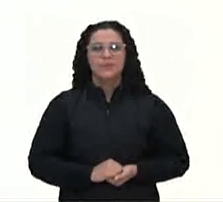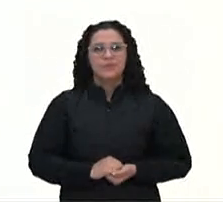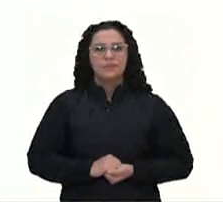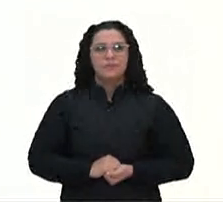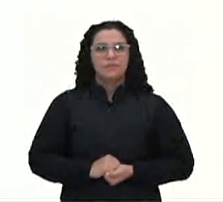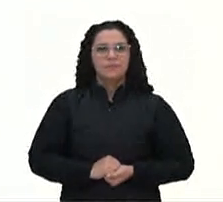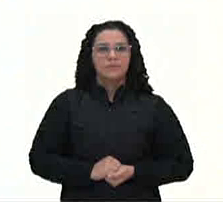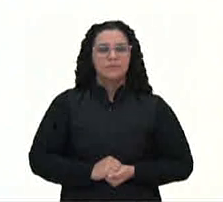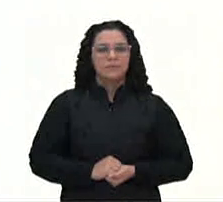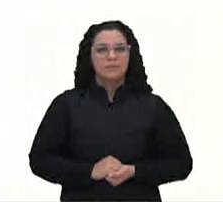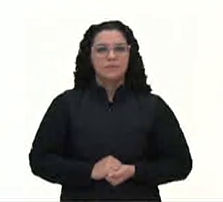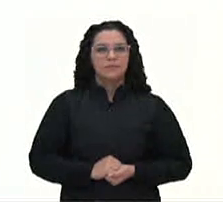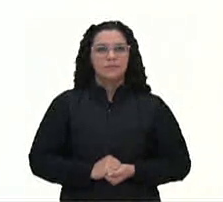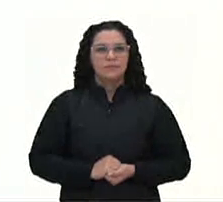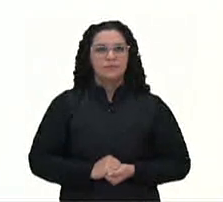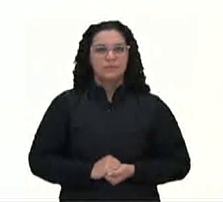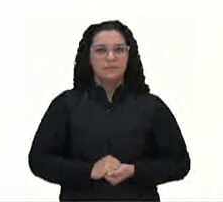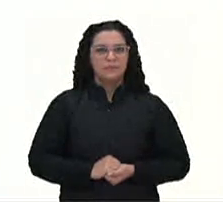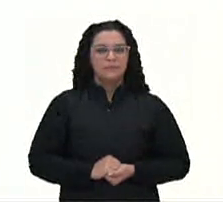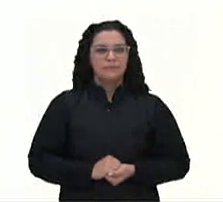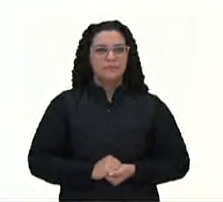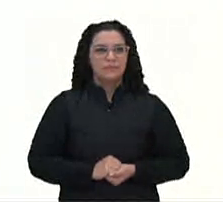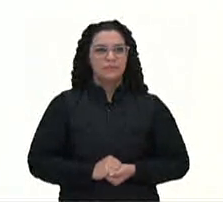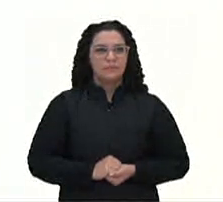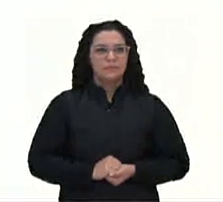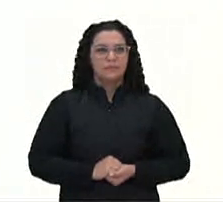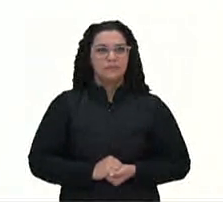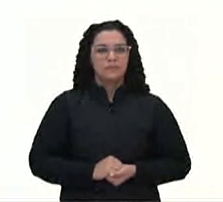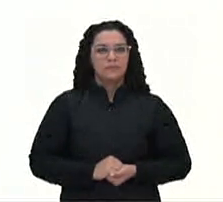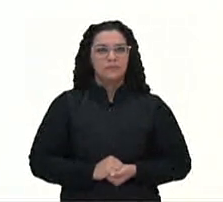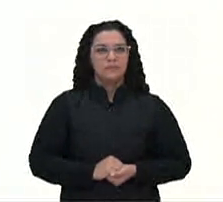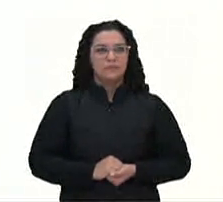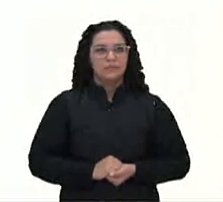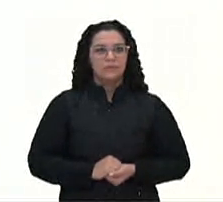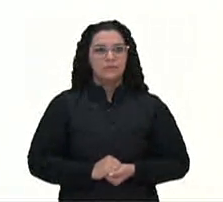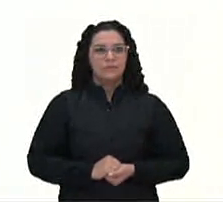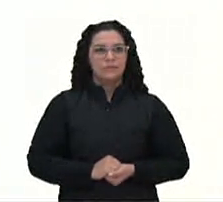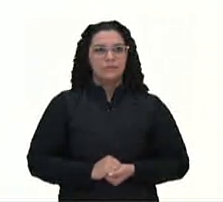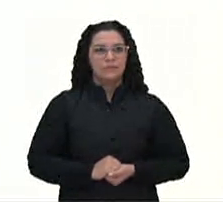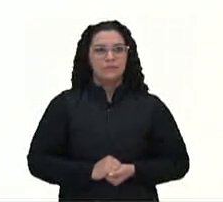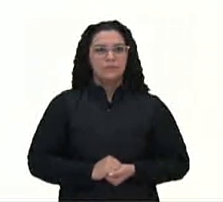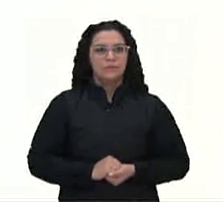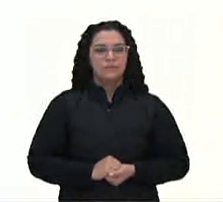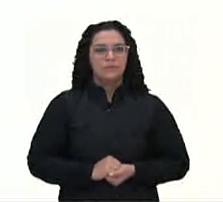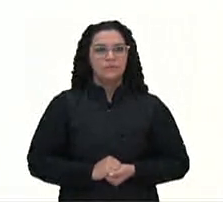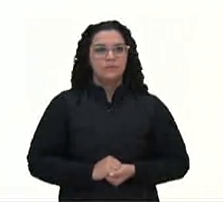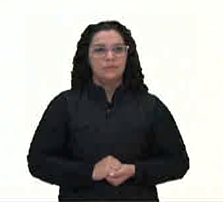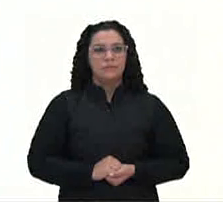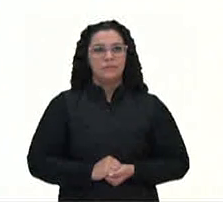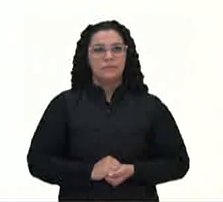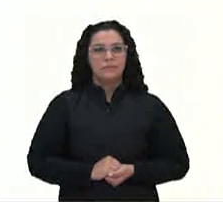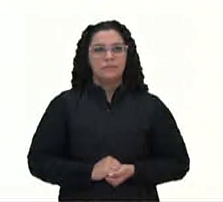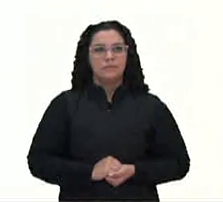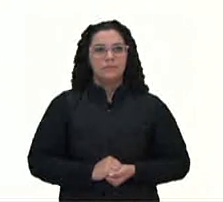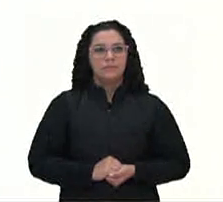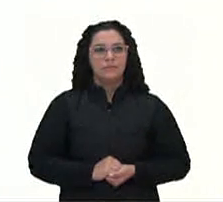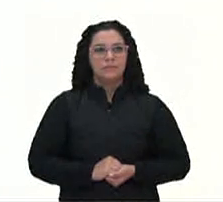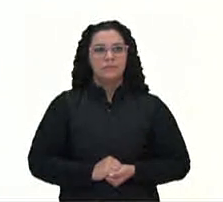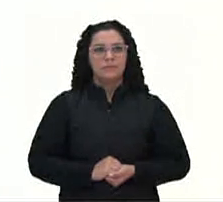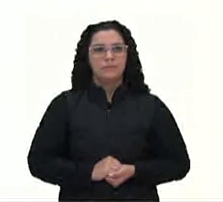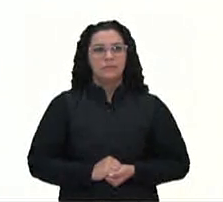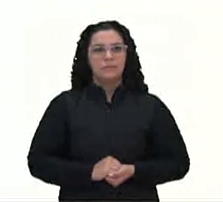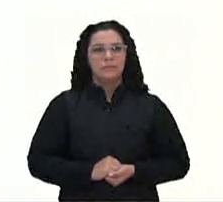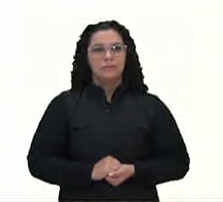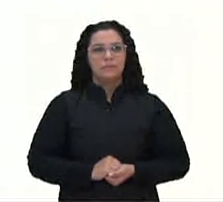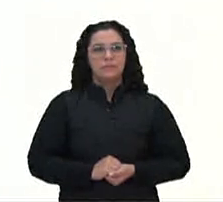six competitors each. The game objective is to put the ball, which is similar to a rugby ball, in a basket